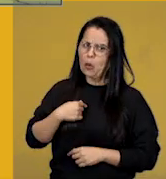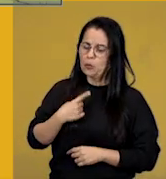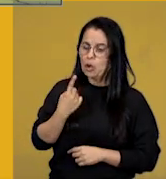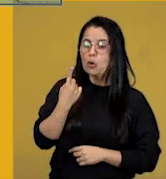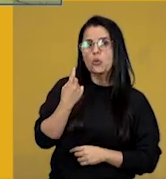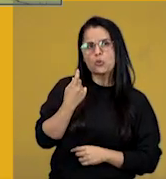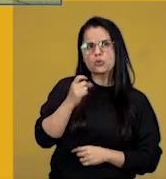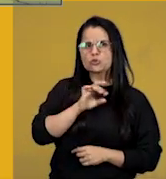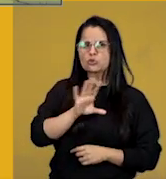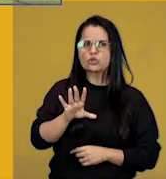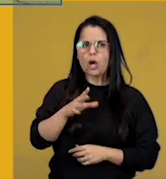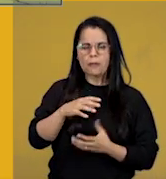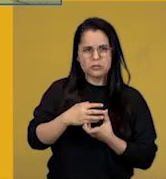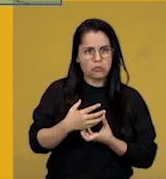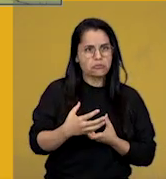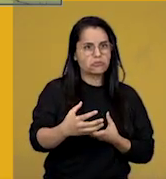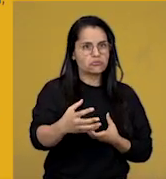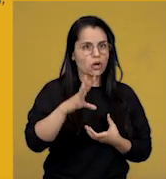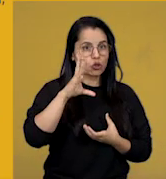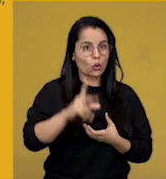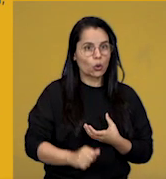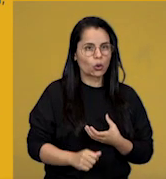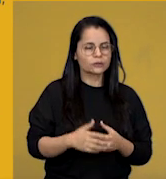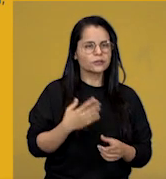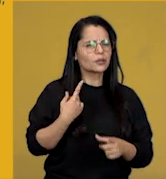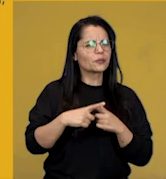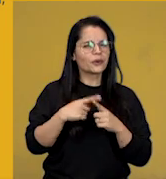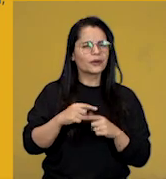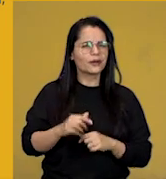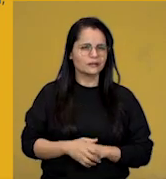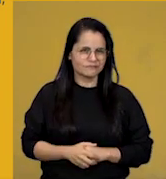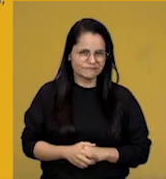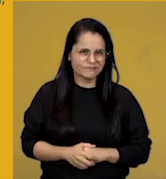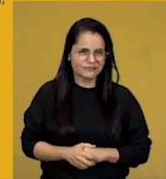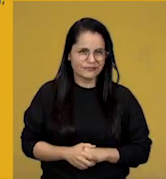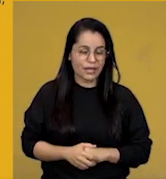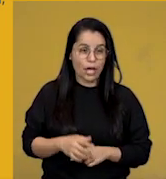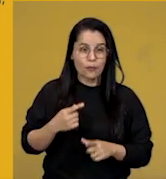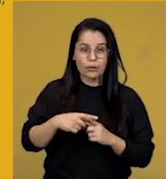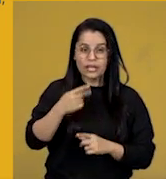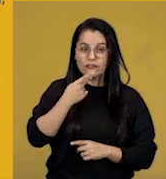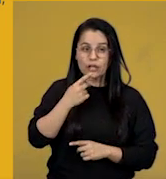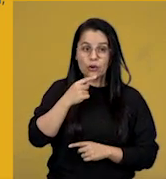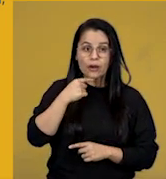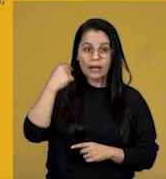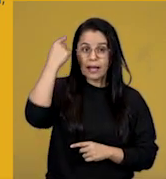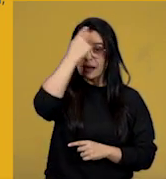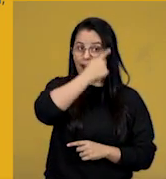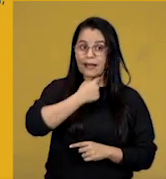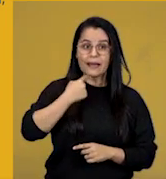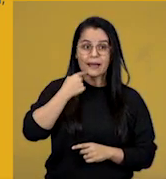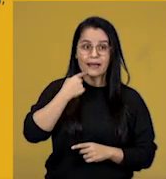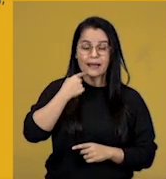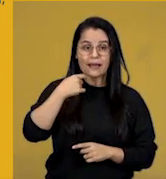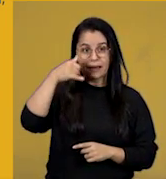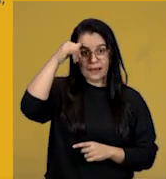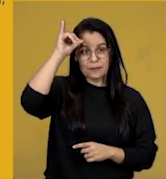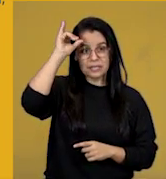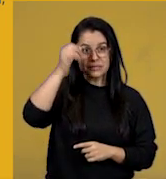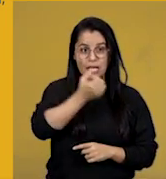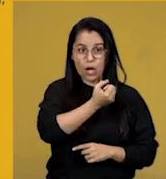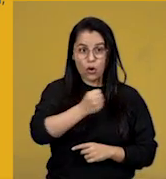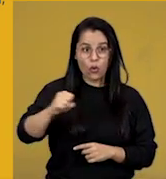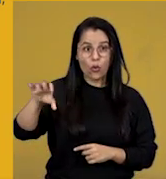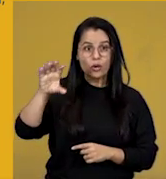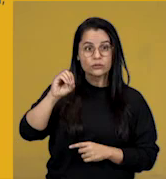tem um só, mas está inteirinho. Por que isso? Porque o menino falou cabeças. Meu pai tem